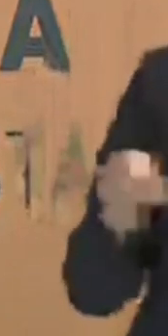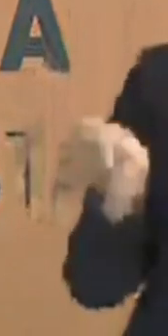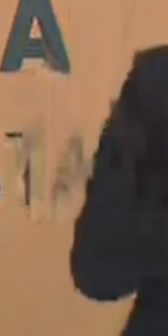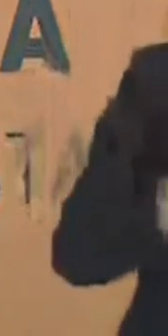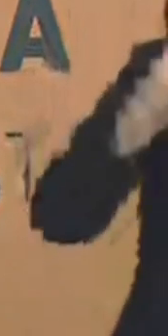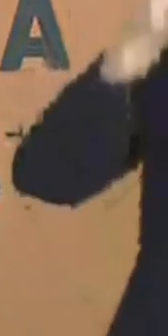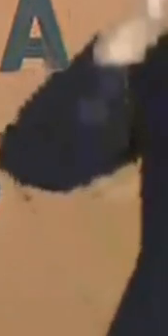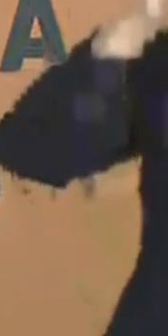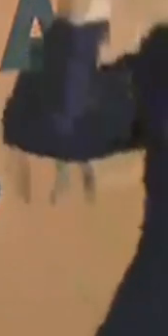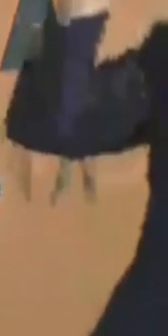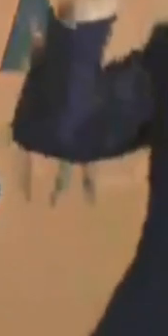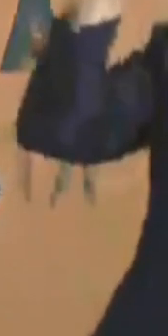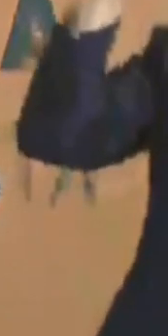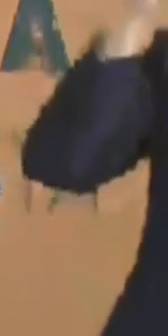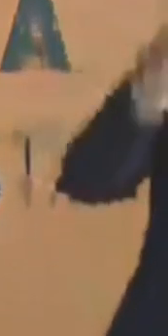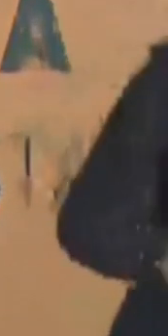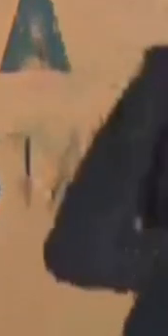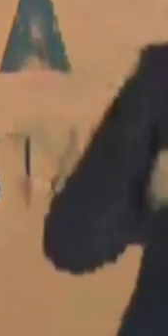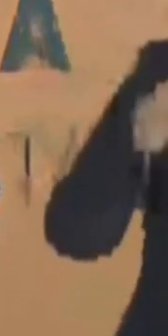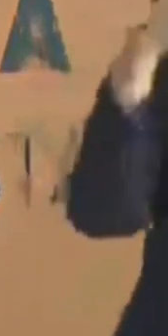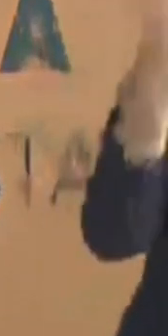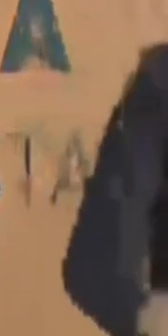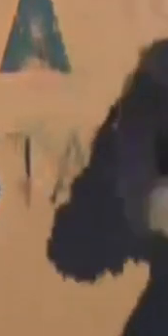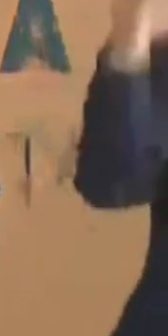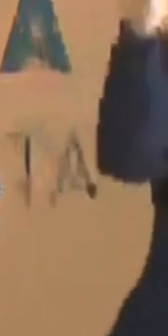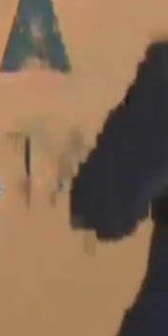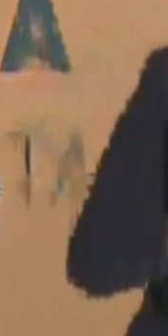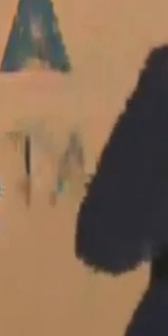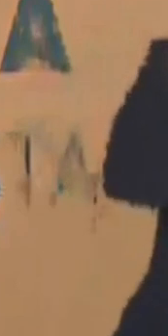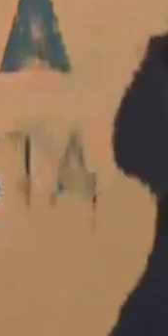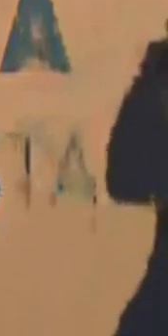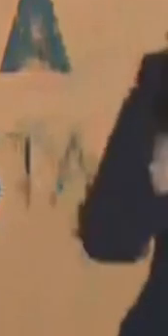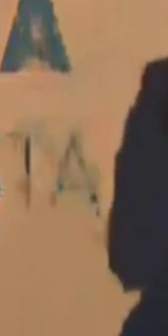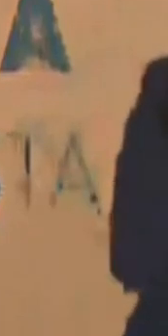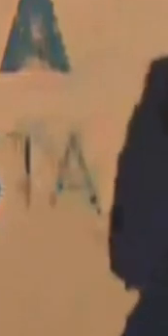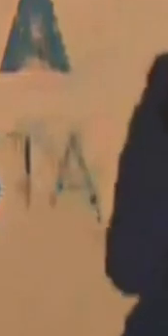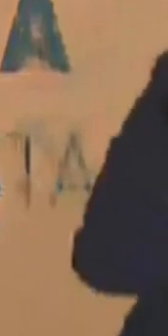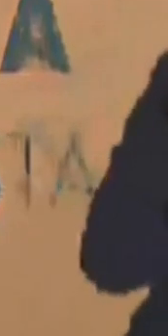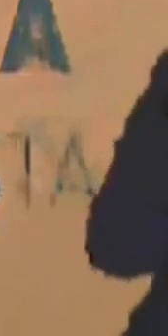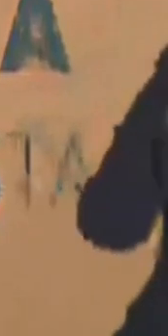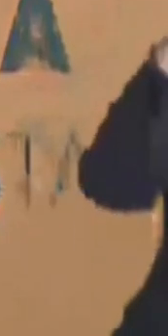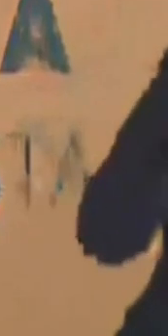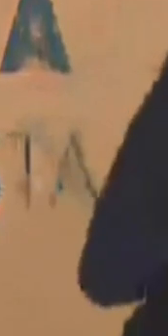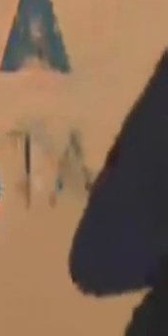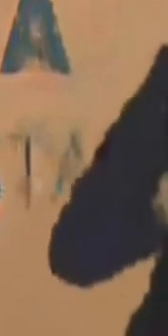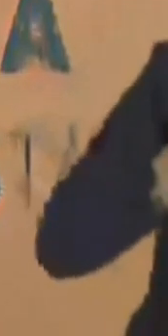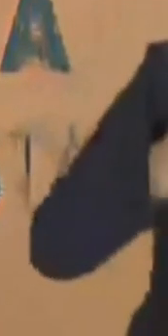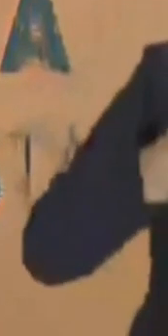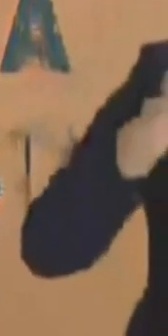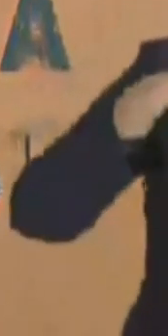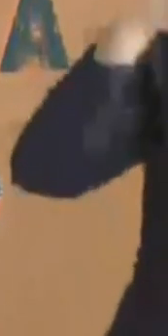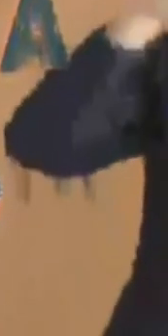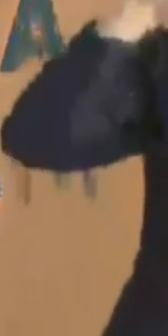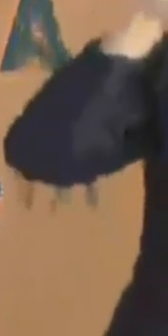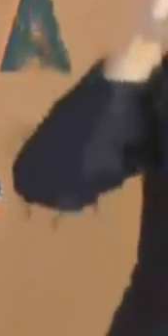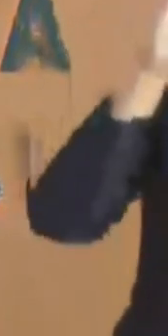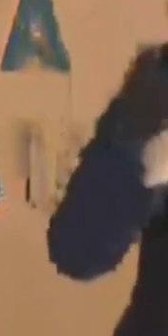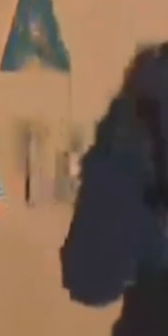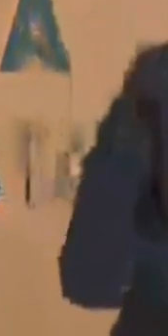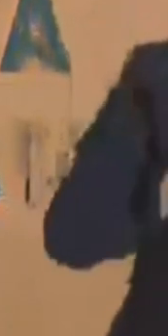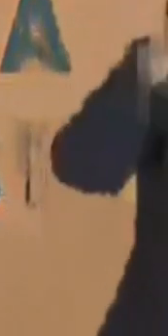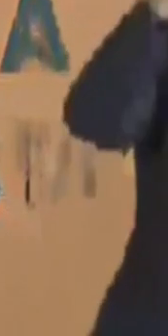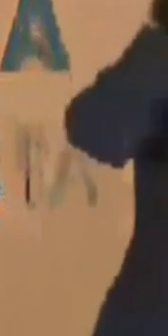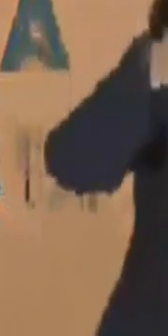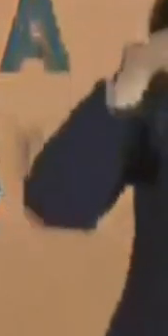ao povo brasileiro, não só pelas orações, bem como pela confiança por ocasião dos dias